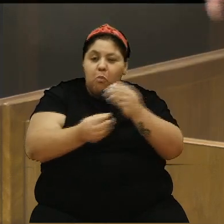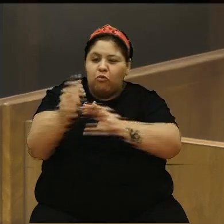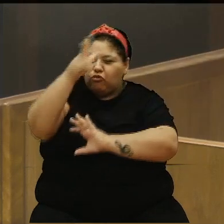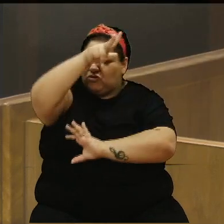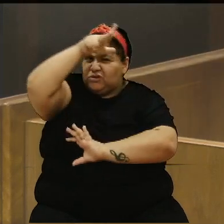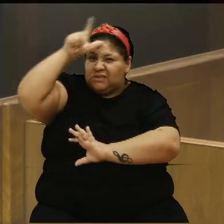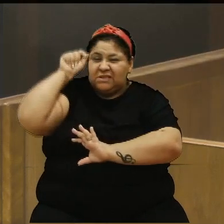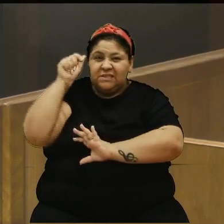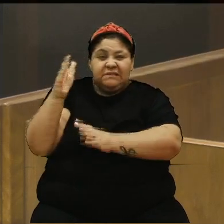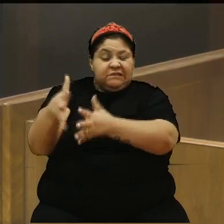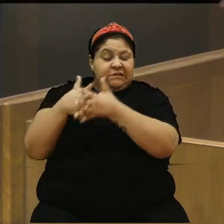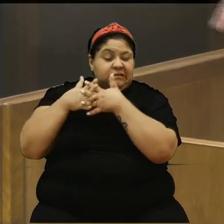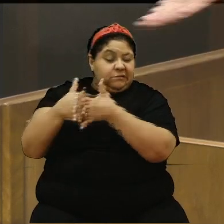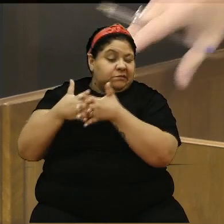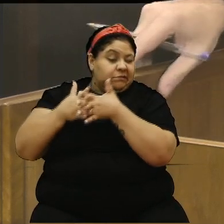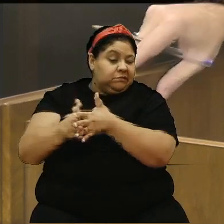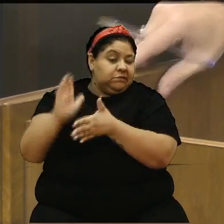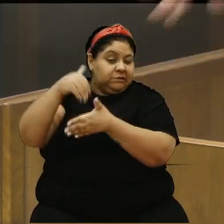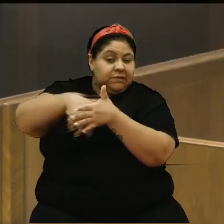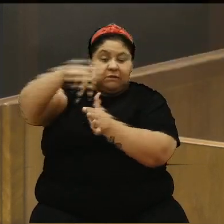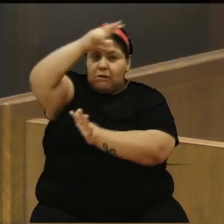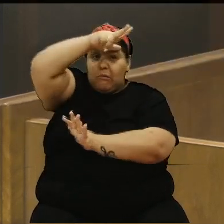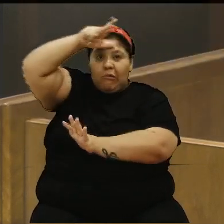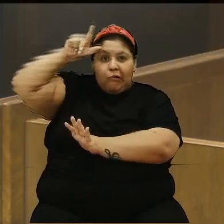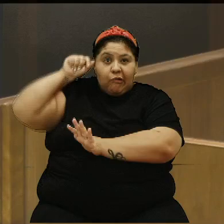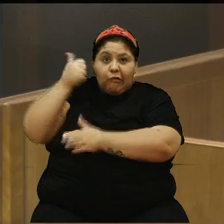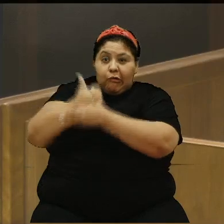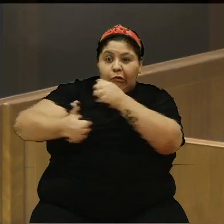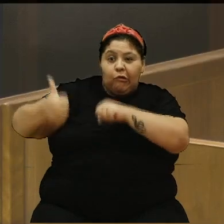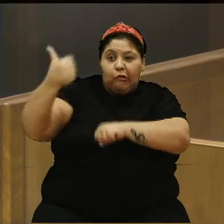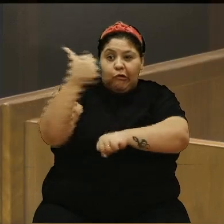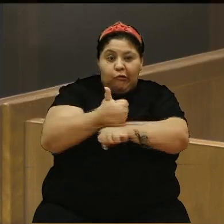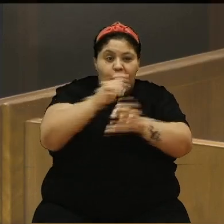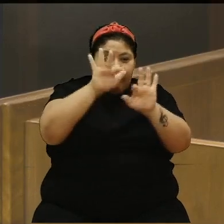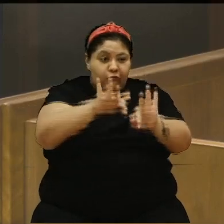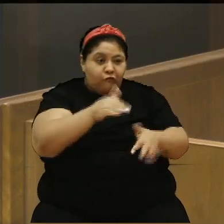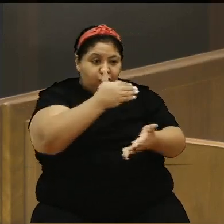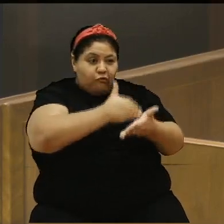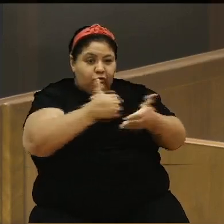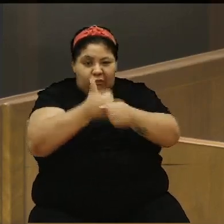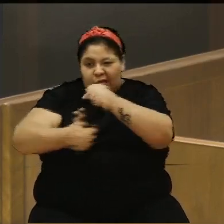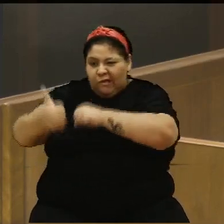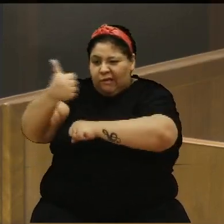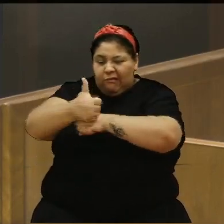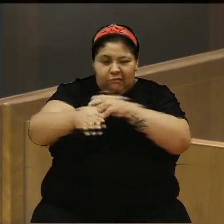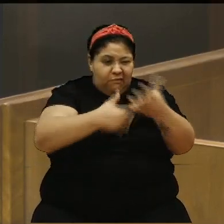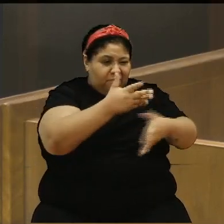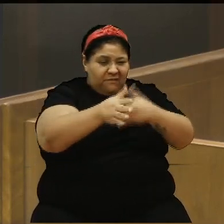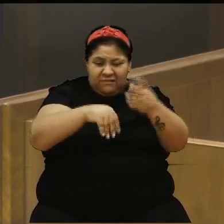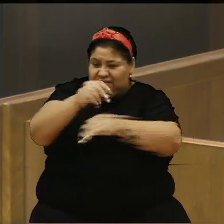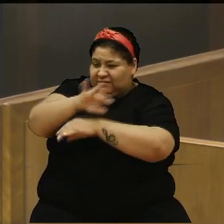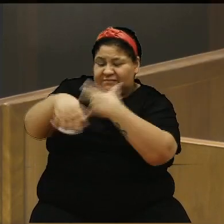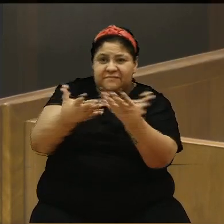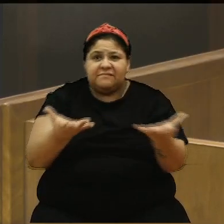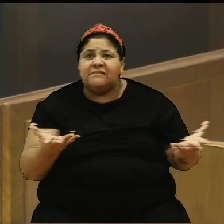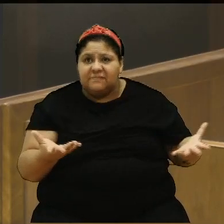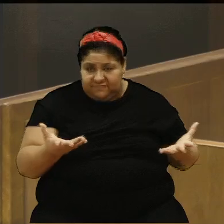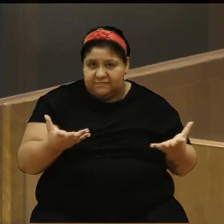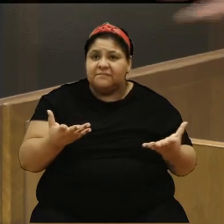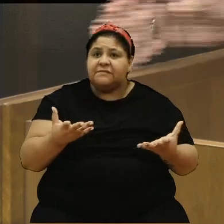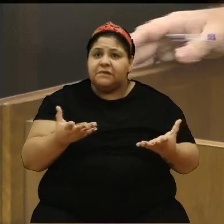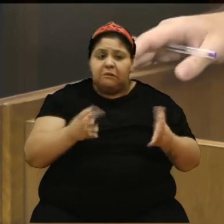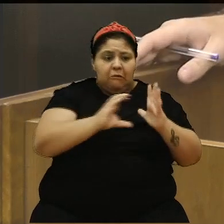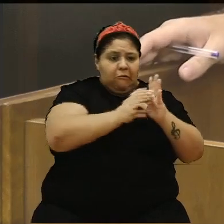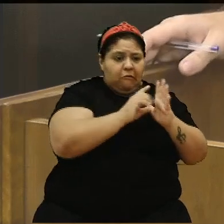criando um colapso dentro da prefeitura, porque o adjunto quer derrubar o secretário para assumir o lugar do secretário, o secretário quer brigar com o adjunto é de um